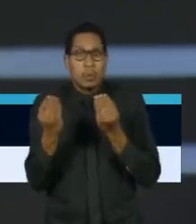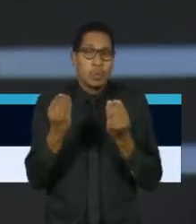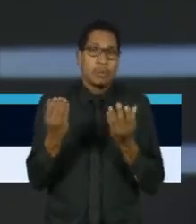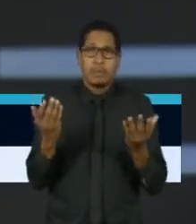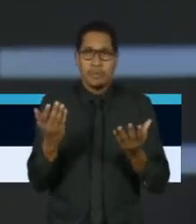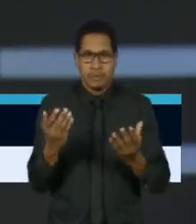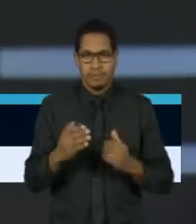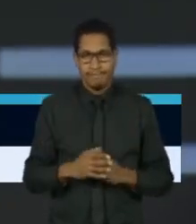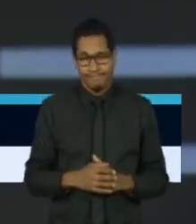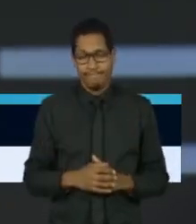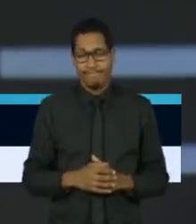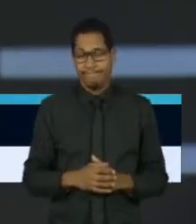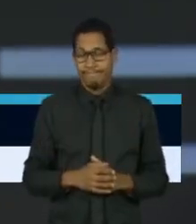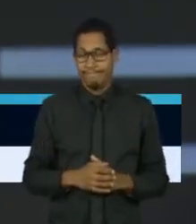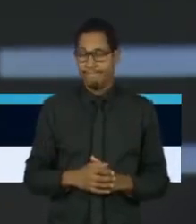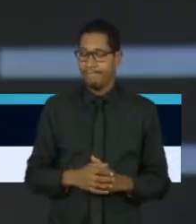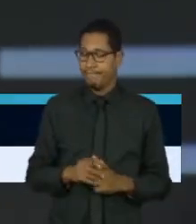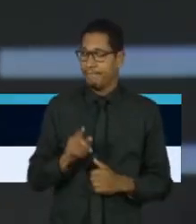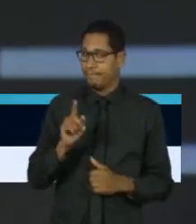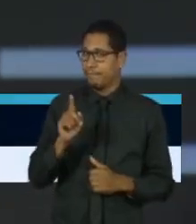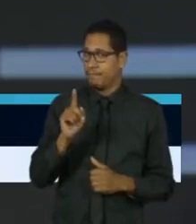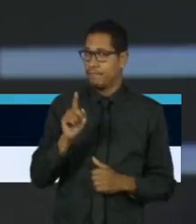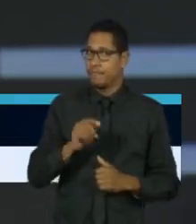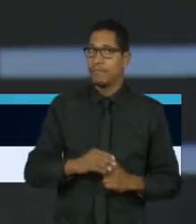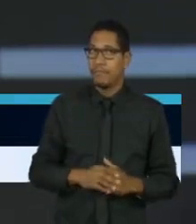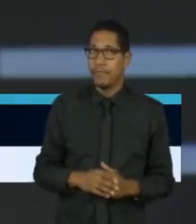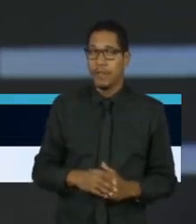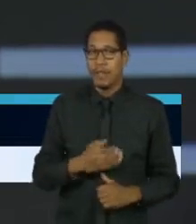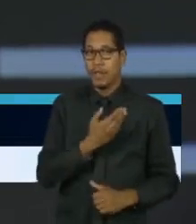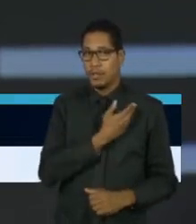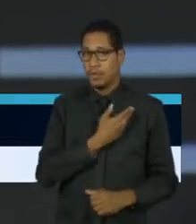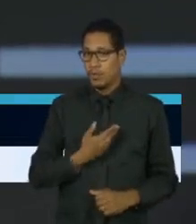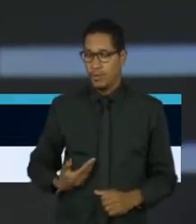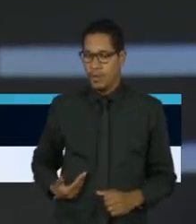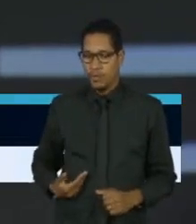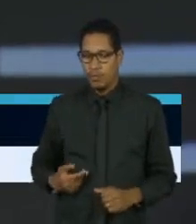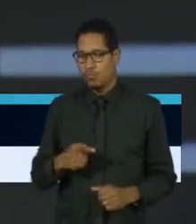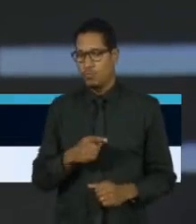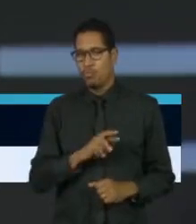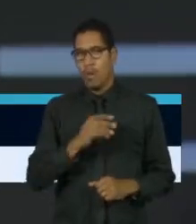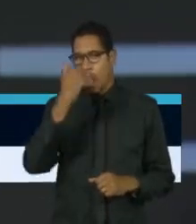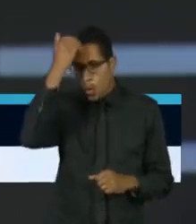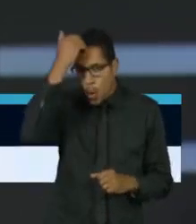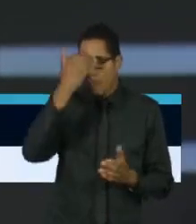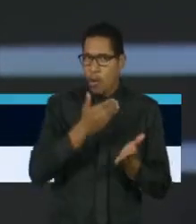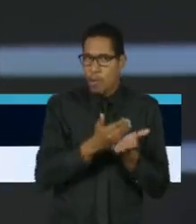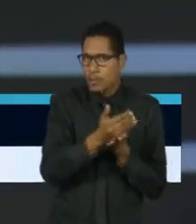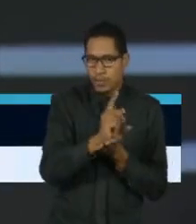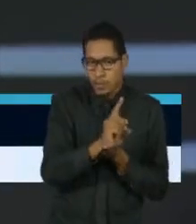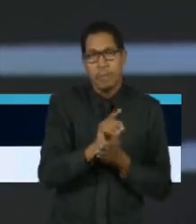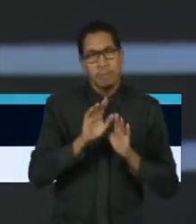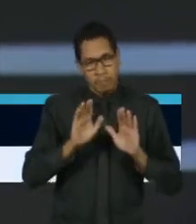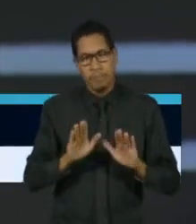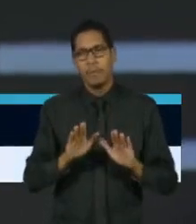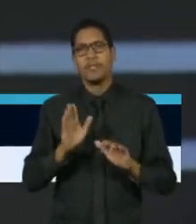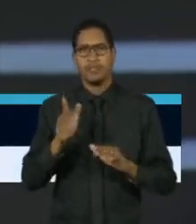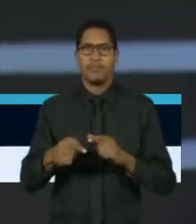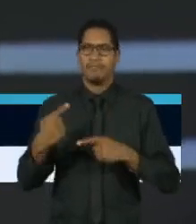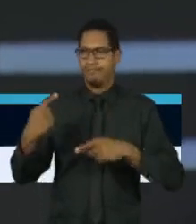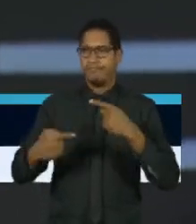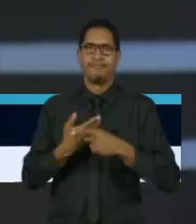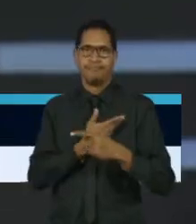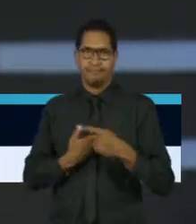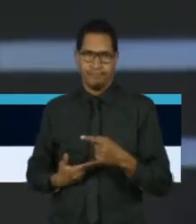esse governo, essa é a verdade, não começou. Mas com esse governo agudizou, porque políticas públicas foram destruídas.